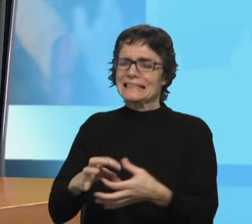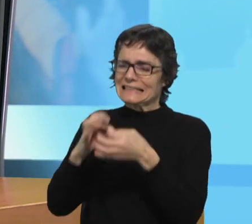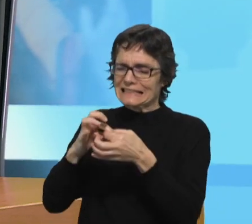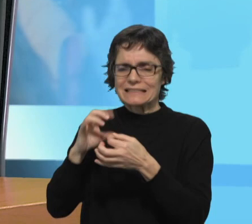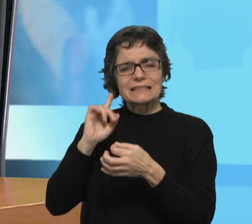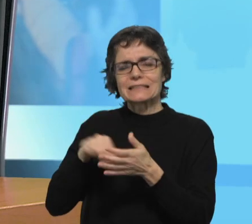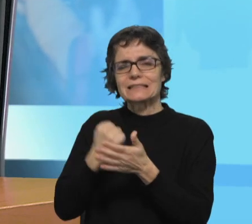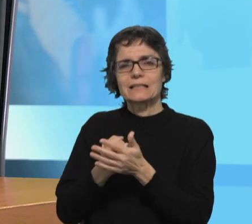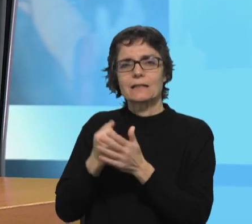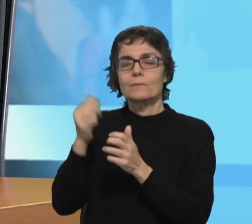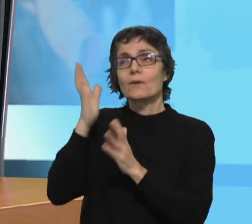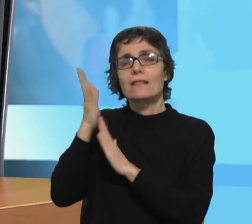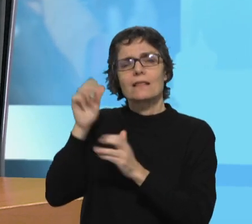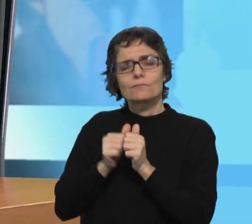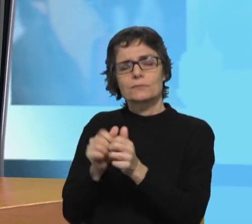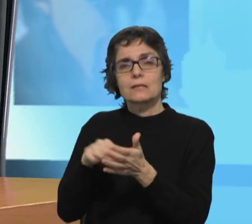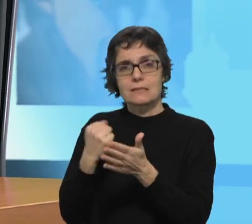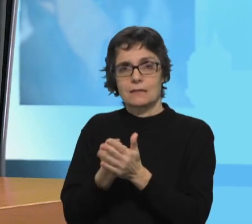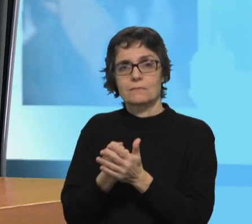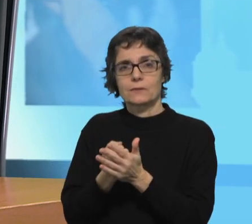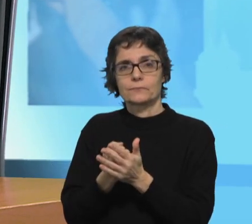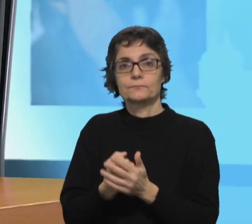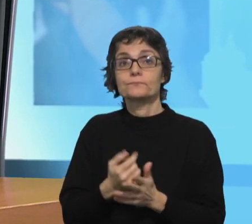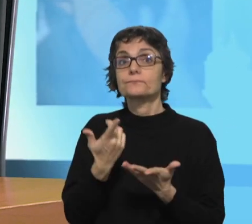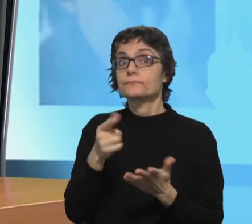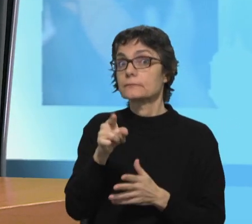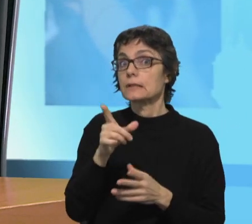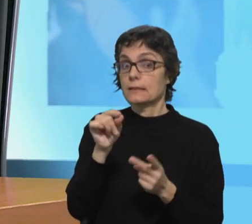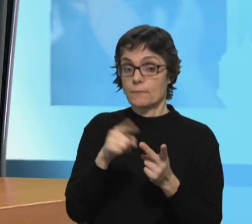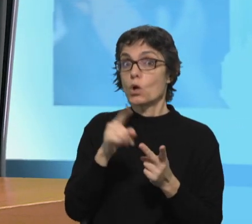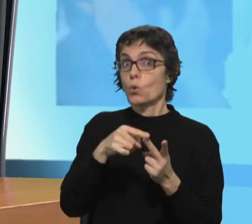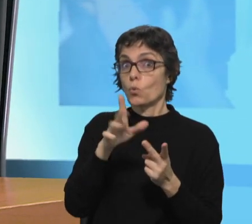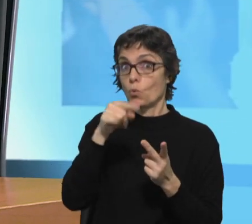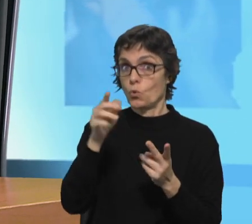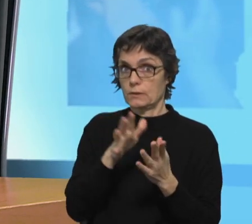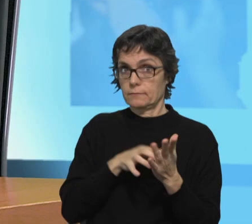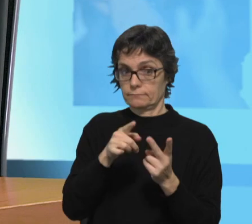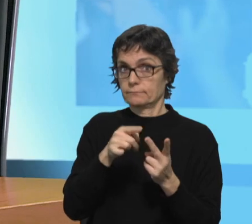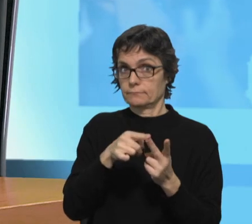está connosco e vai nos ajudar. Mas a segunda grande lição desta leitura